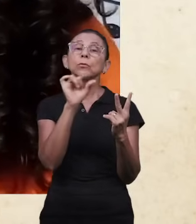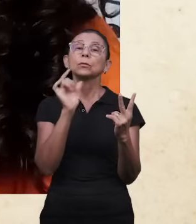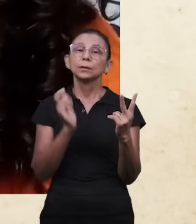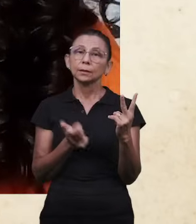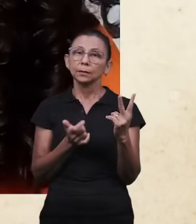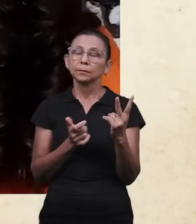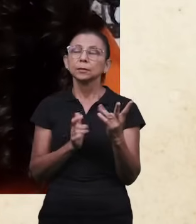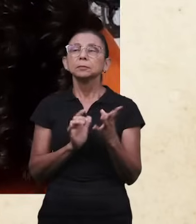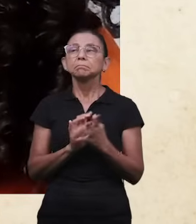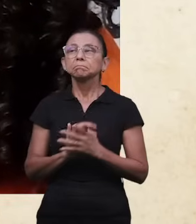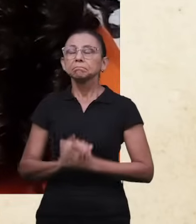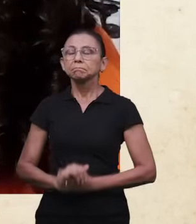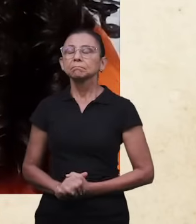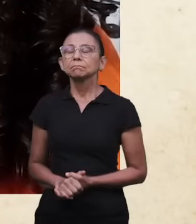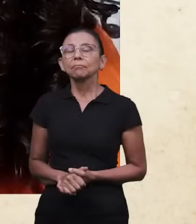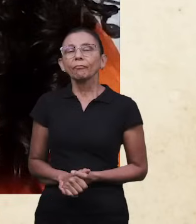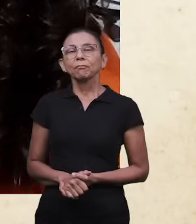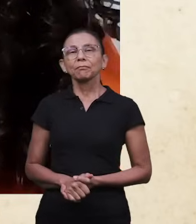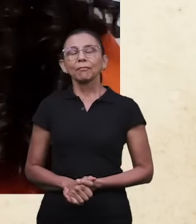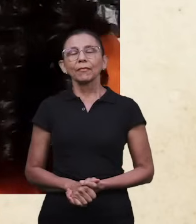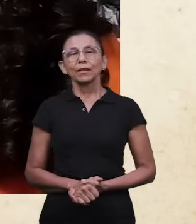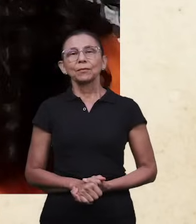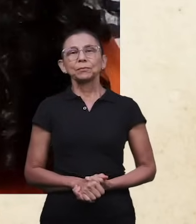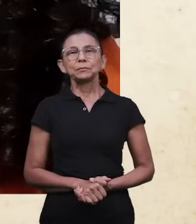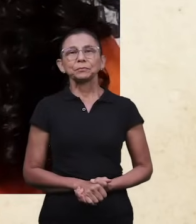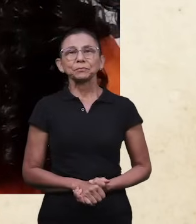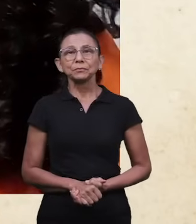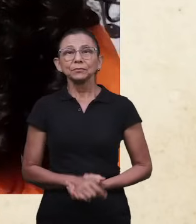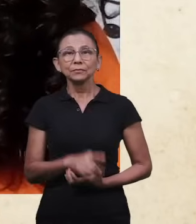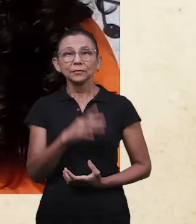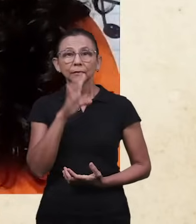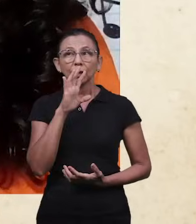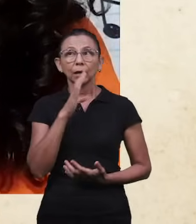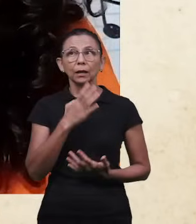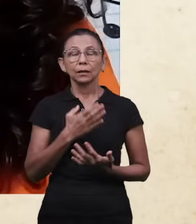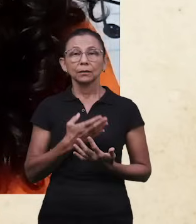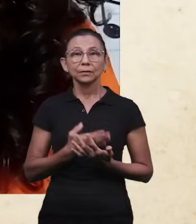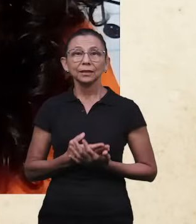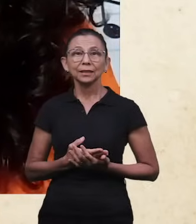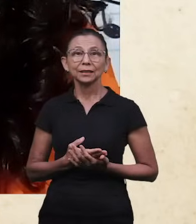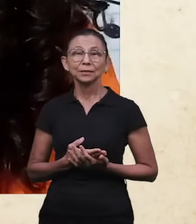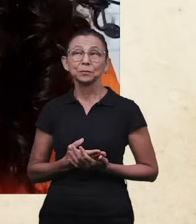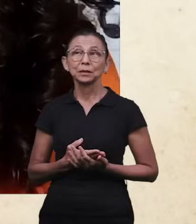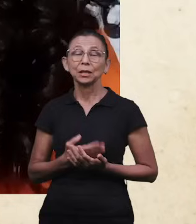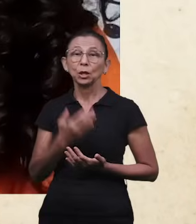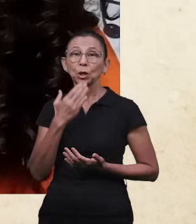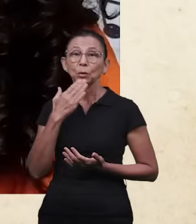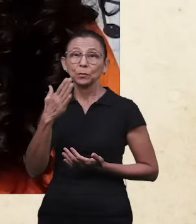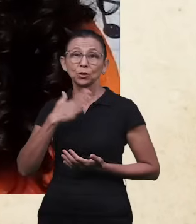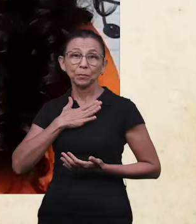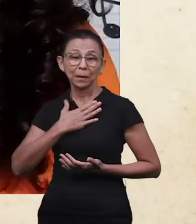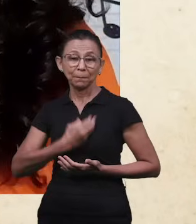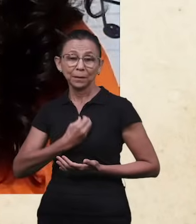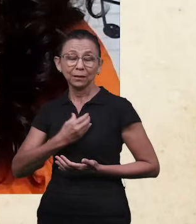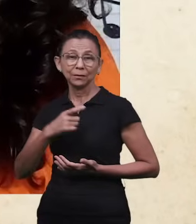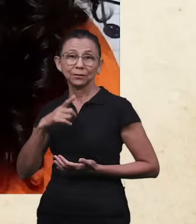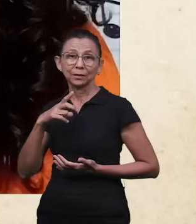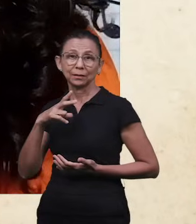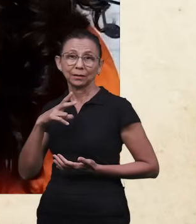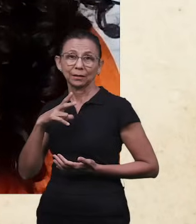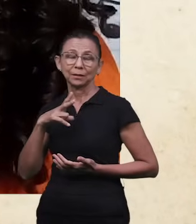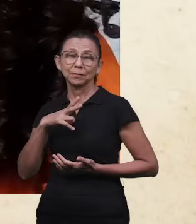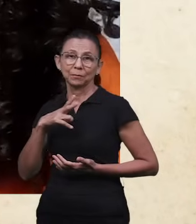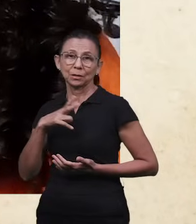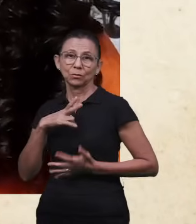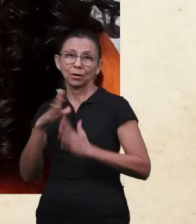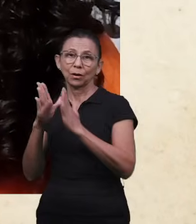e eu contei essa experiência aos meus pais. E eles ficaram maravilhados, porque eu tinha pedido uma oração concernente à minha vida. E o Senhor falou comigo